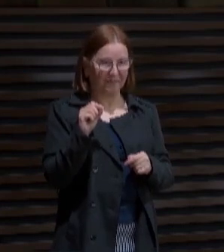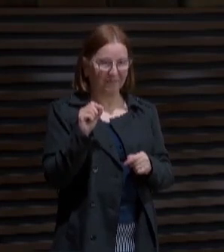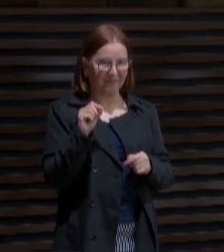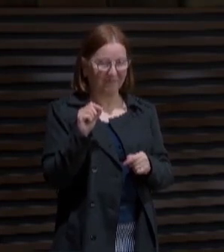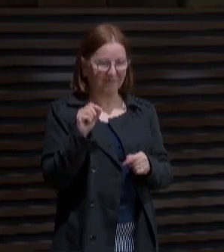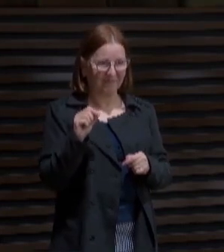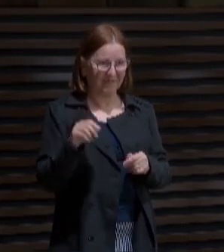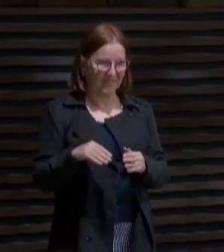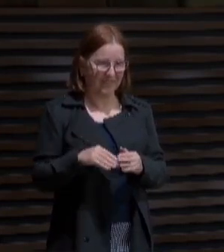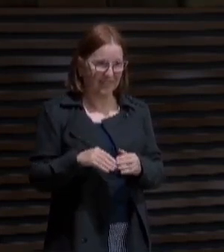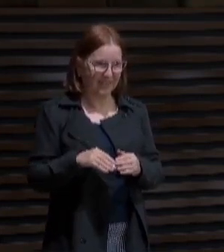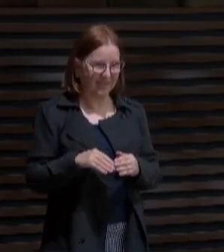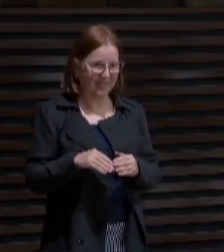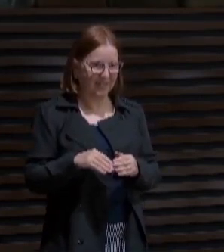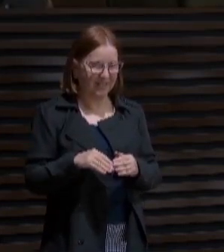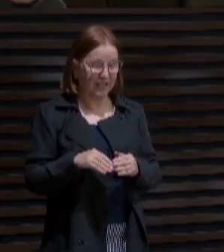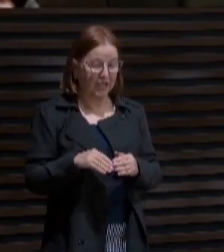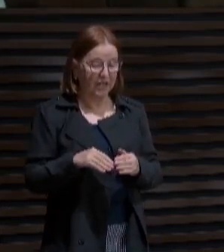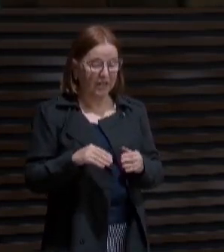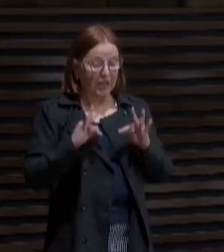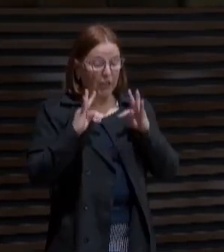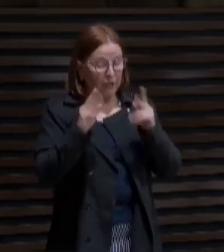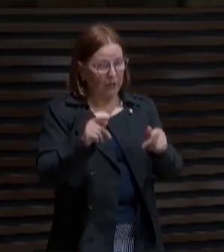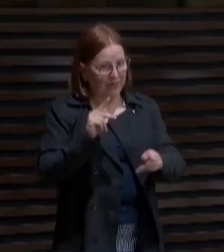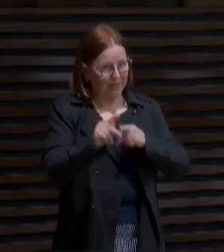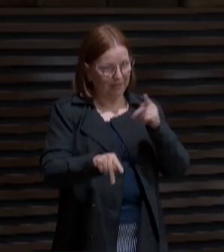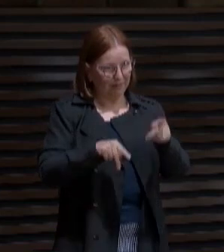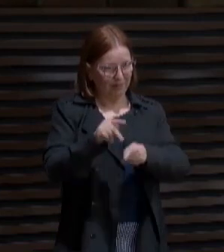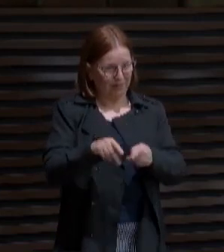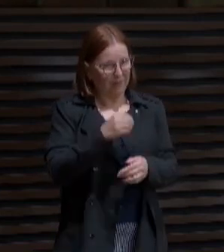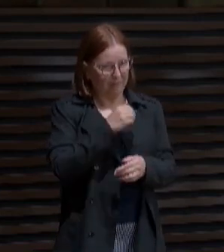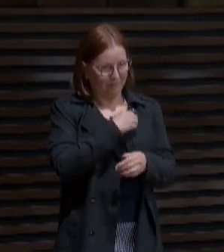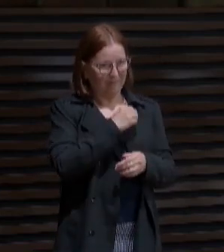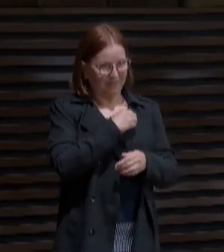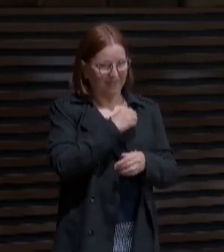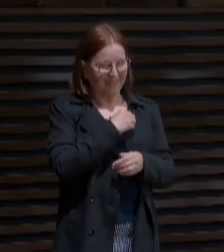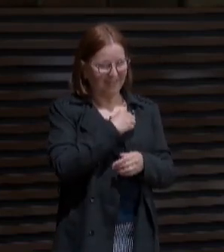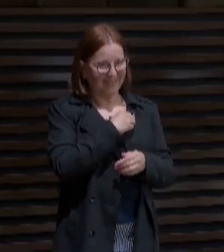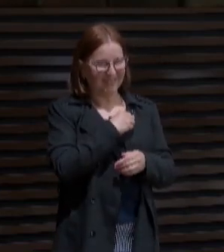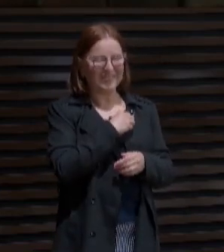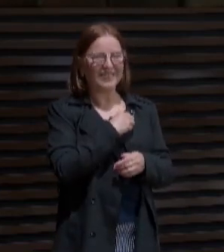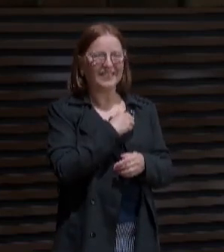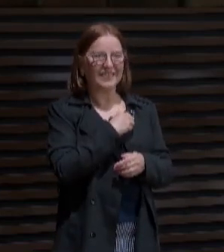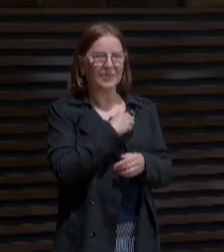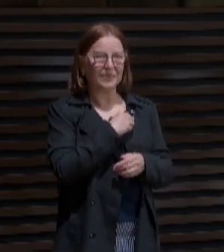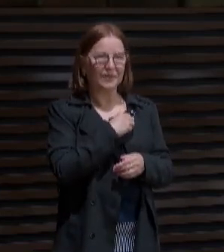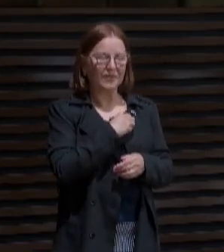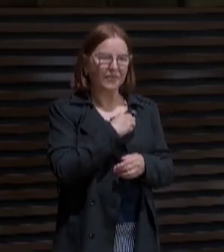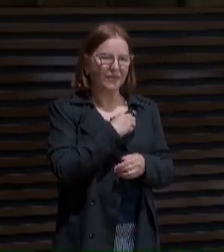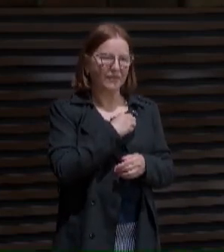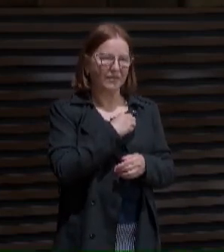inevitável para todas as pessoas que estão infectadas por essa praga das pragas que é o pecado,